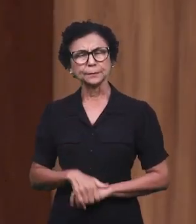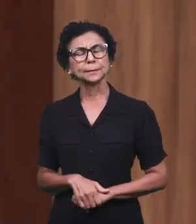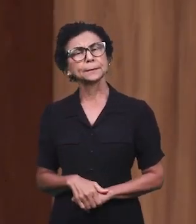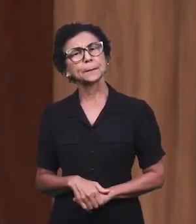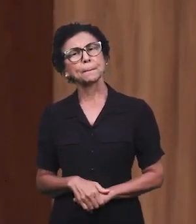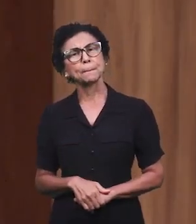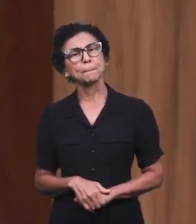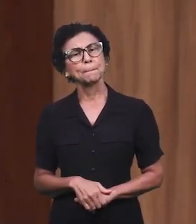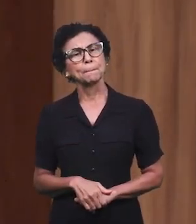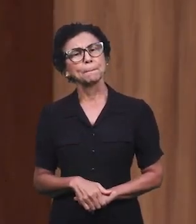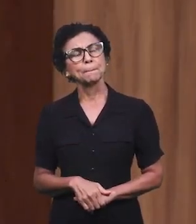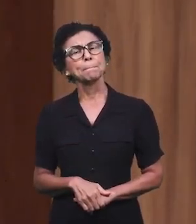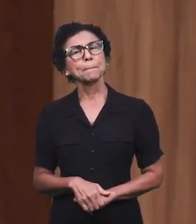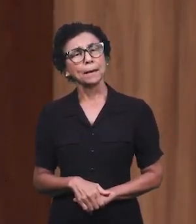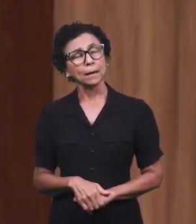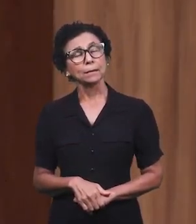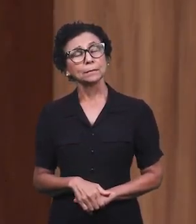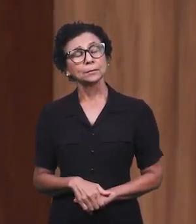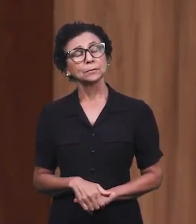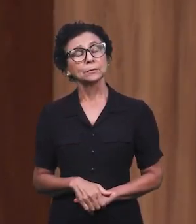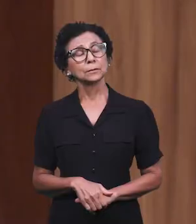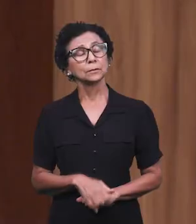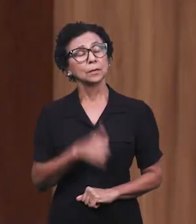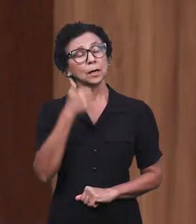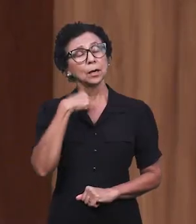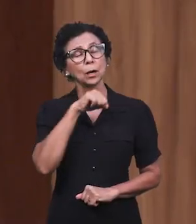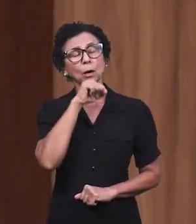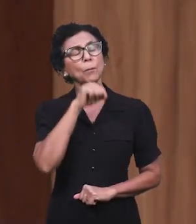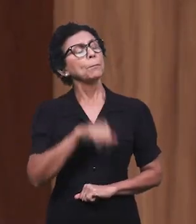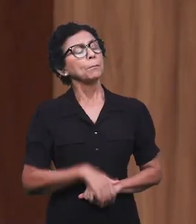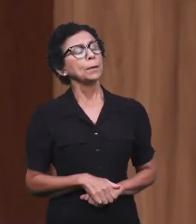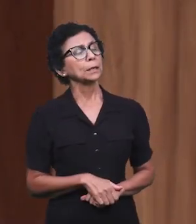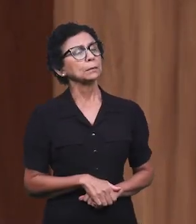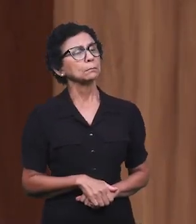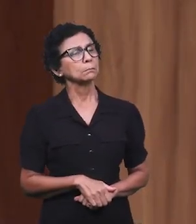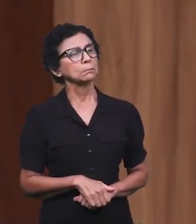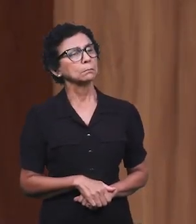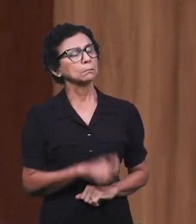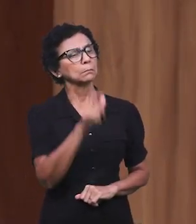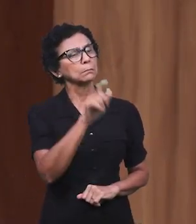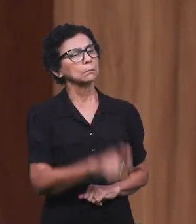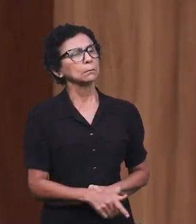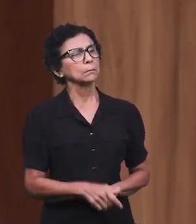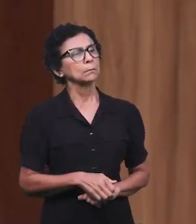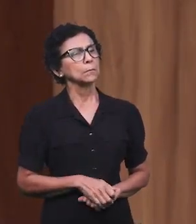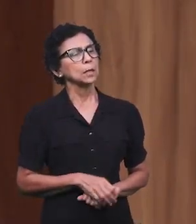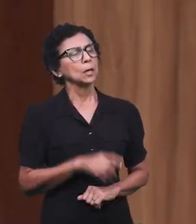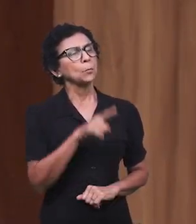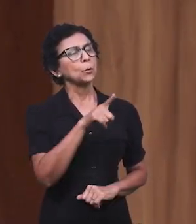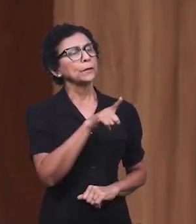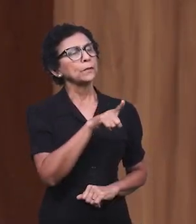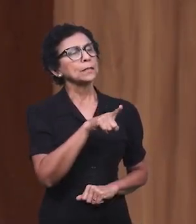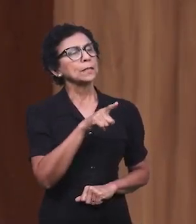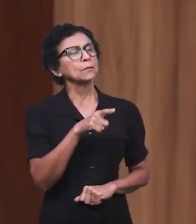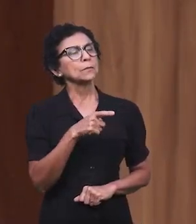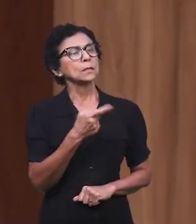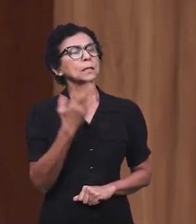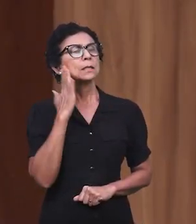mãe, serva de Deus, de dizer bem assim: mamãe, por que você não fala com minha avó?